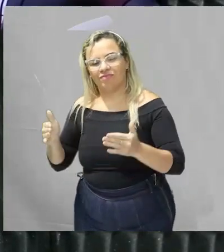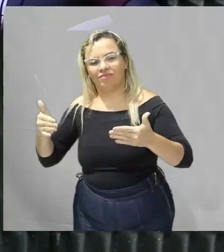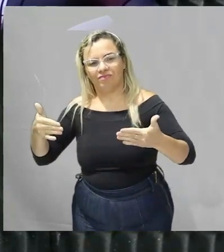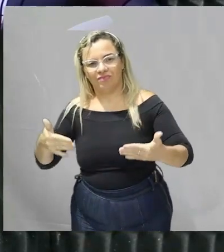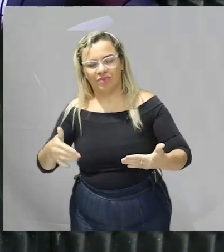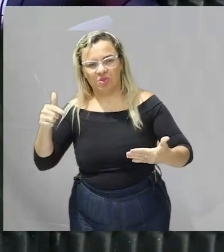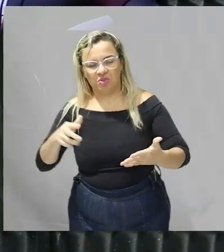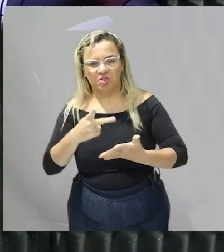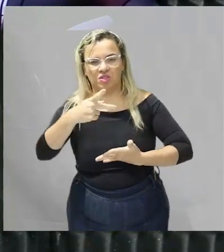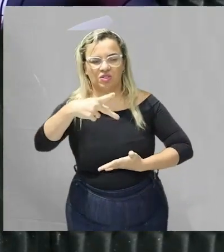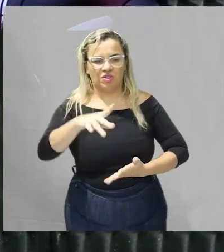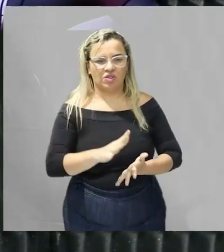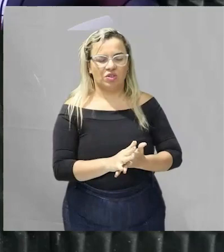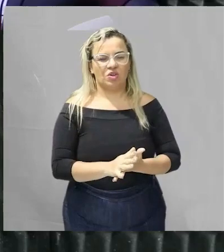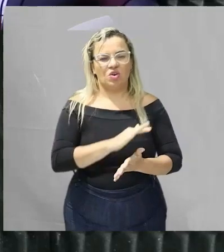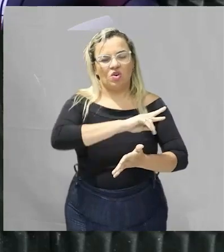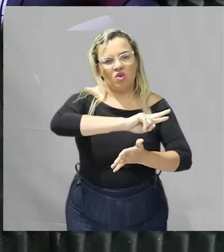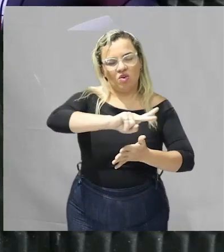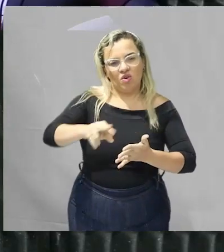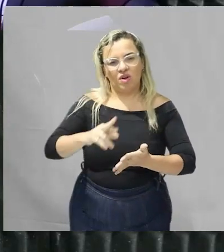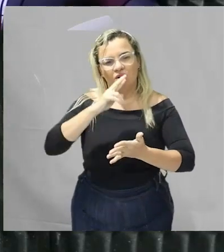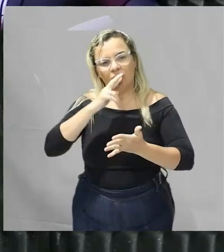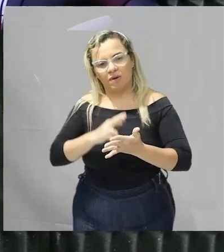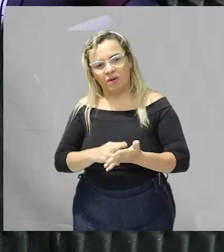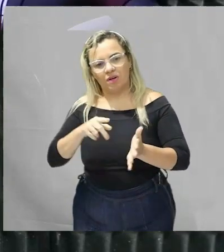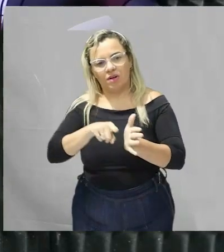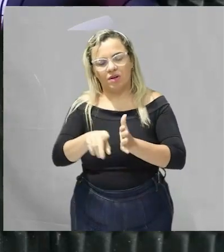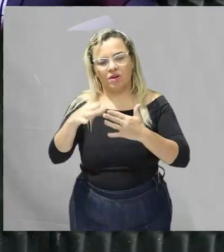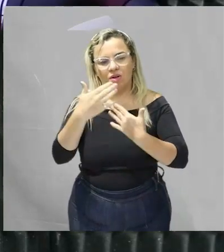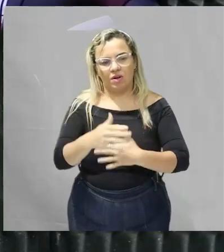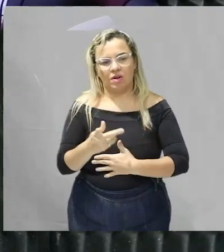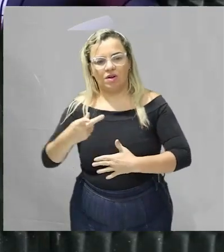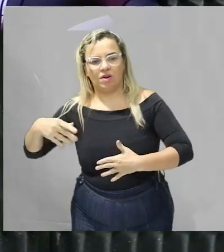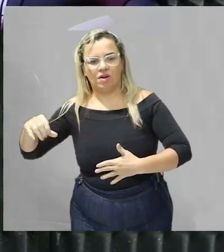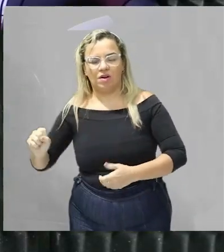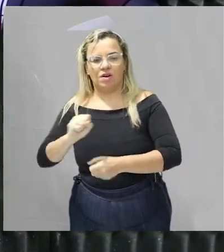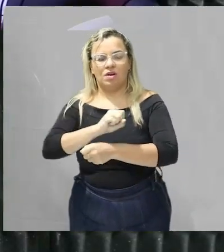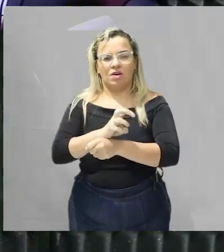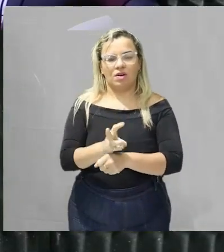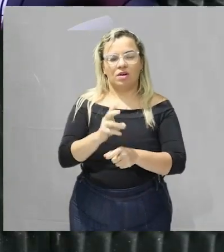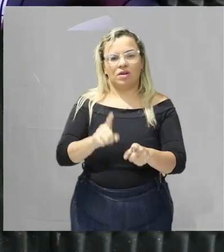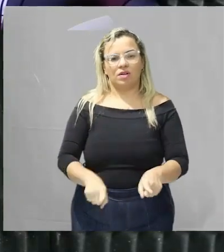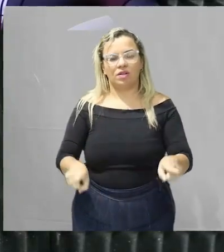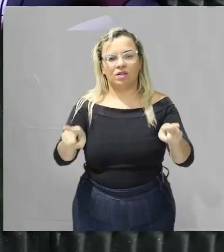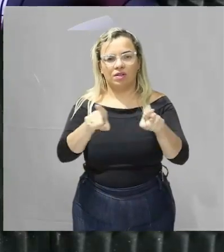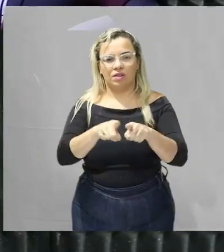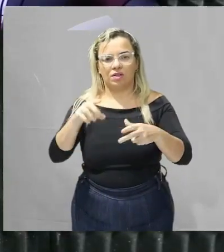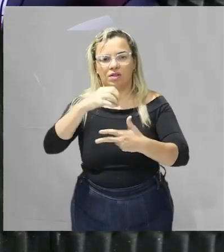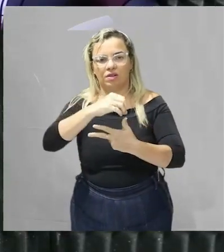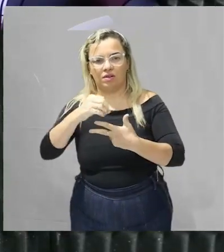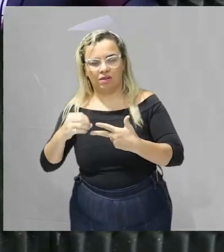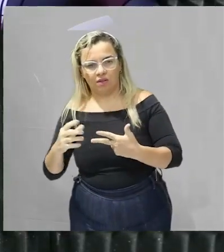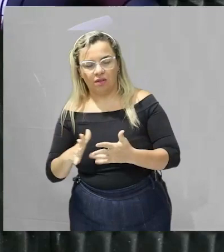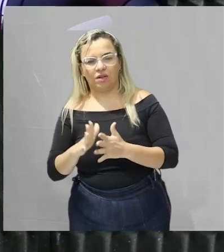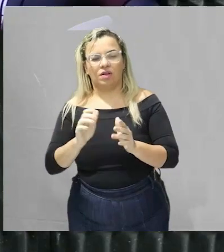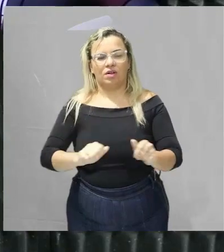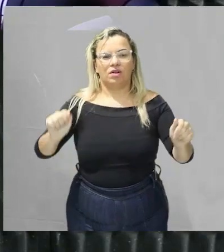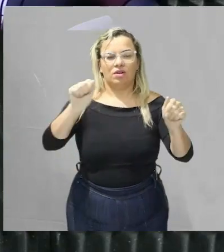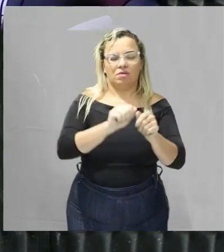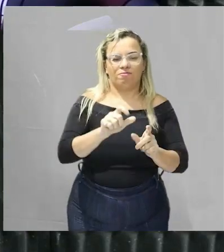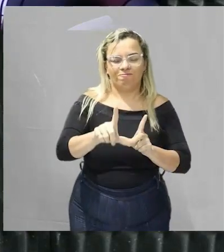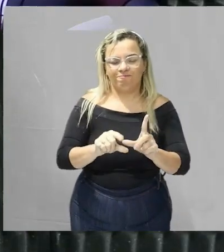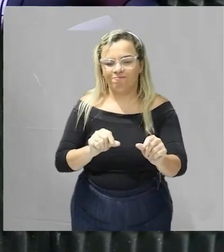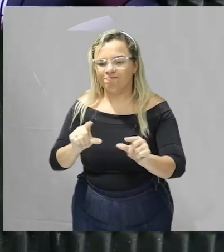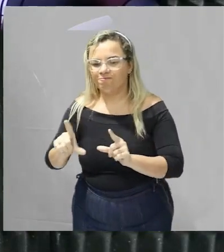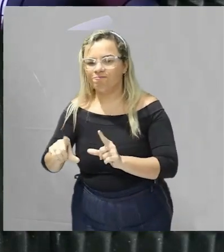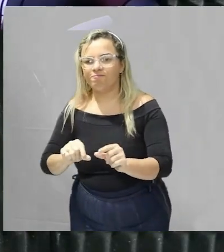ti com muita resolução de questões da UEMA, do nosso país, tá? E, claro, do Enem. Fizemos aí uma seleção,